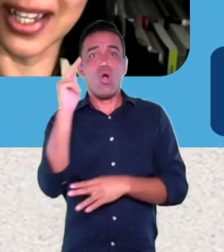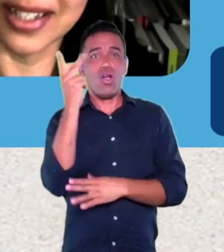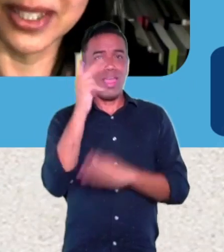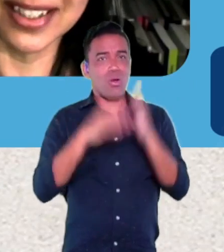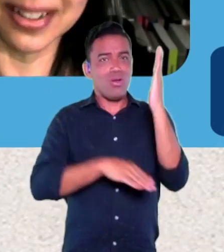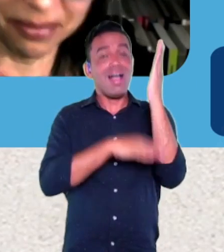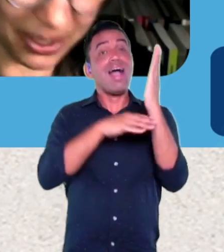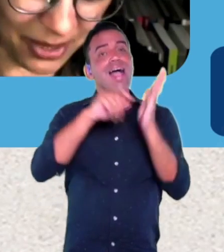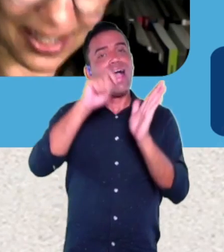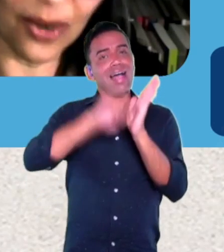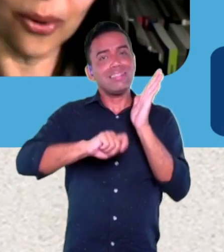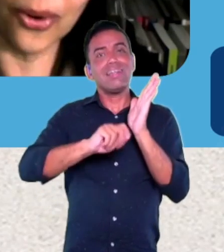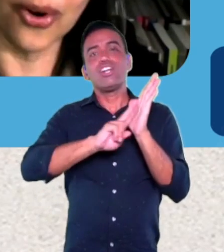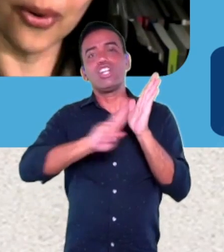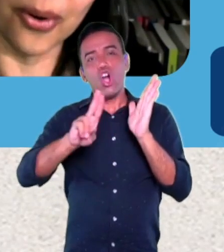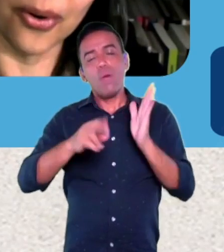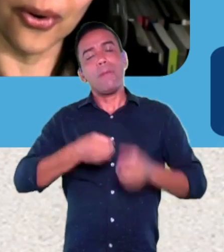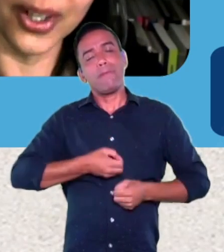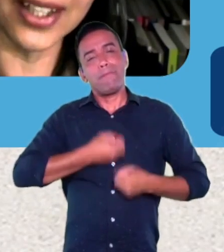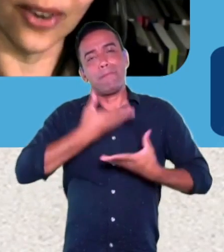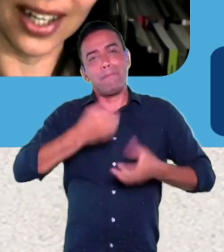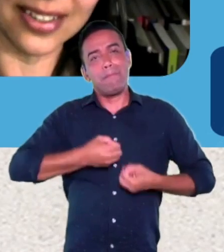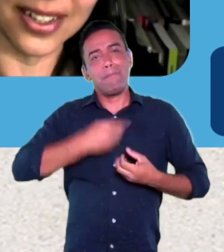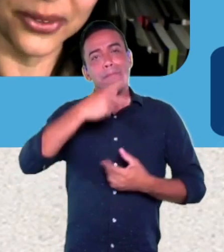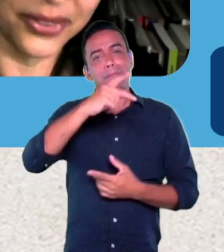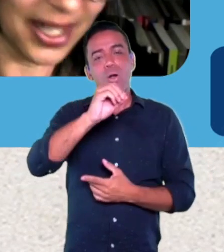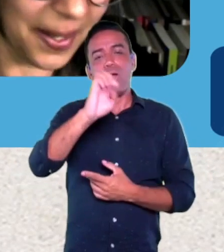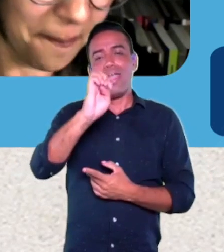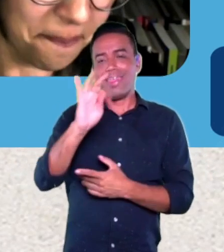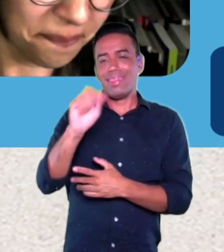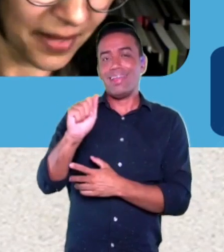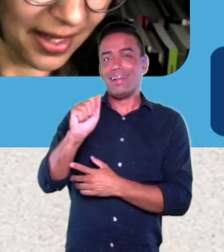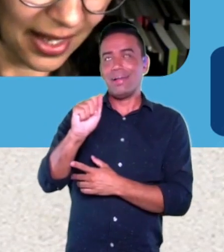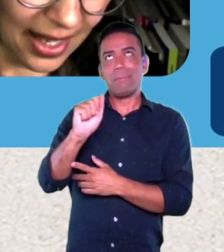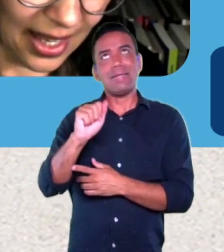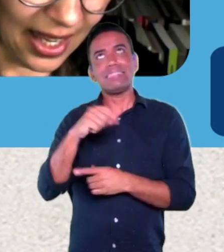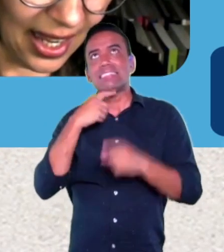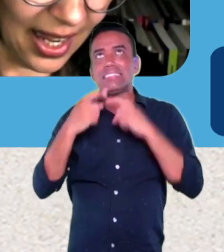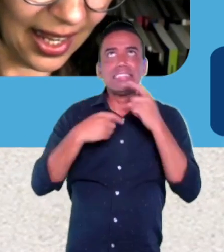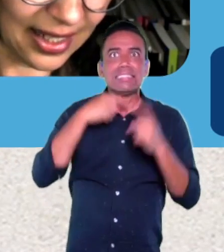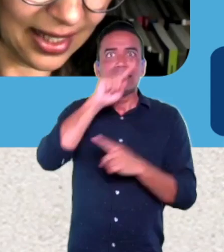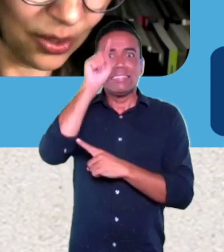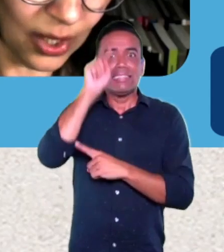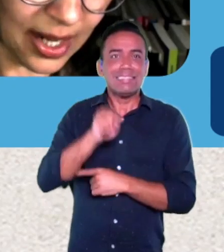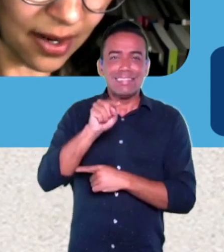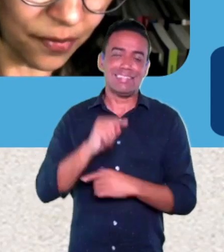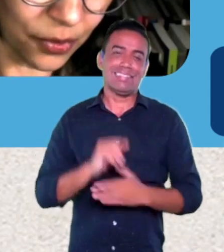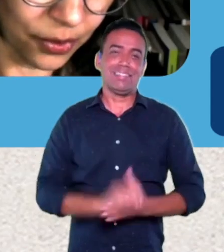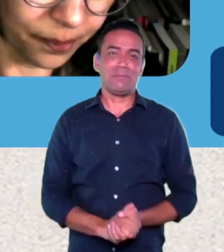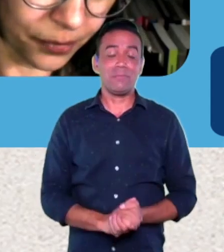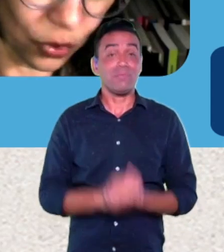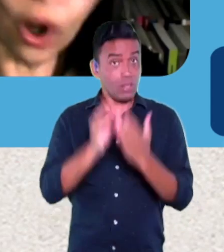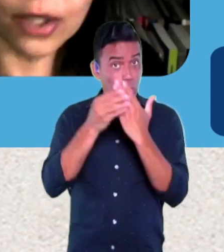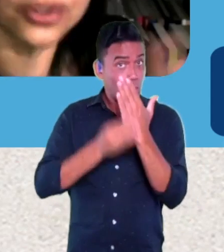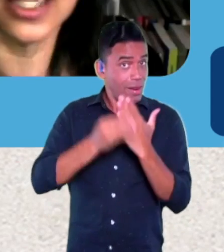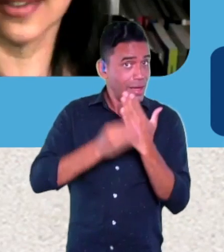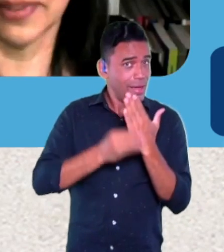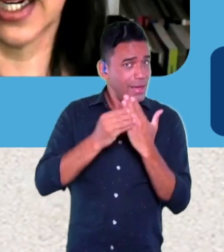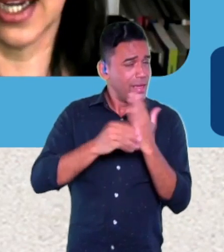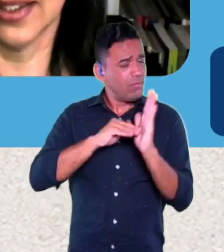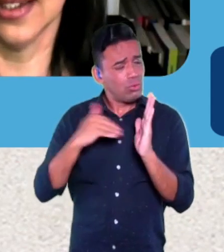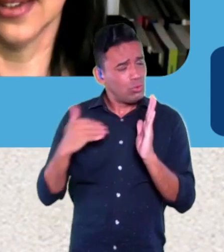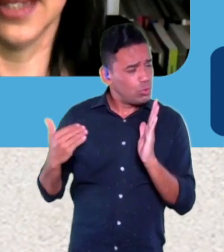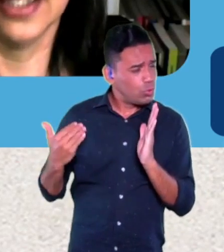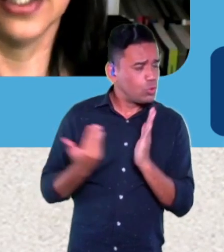como poeta, mas mesmo não, assim com interrogação, né? E o livro todo tem